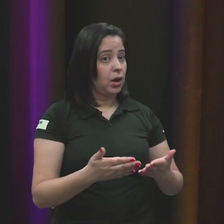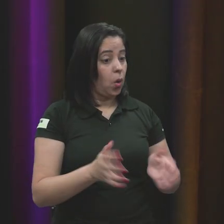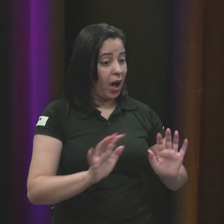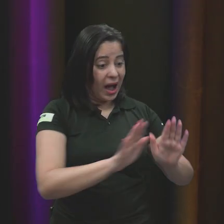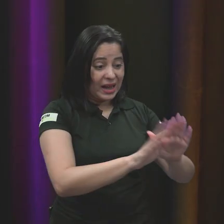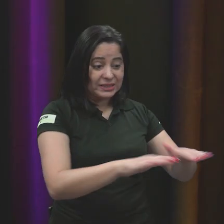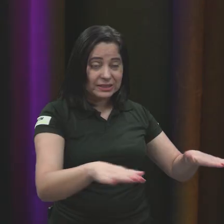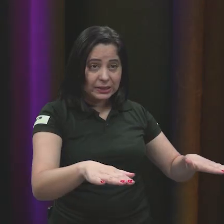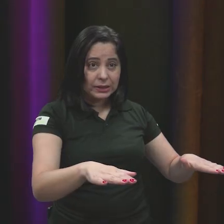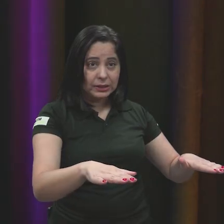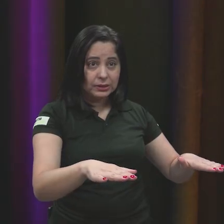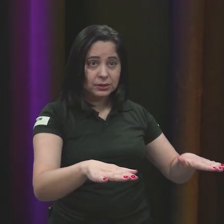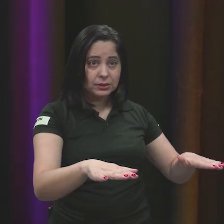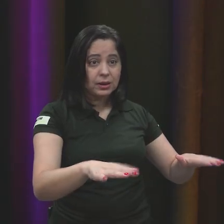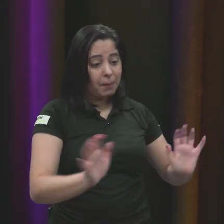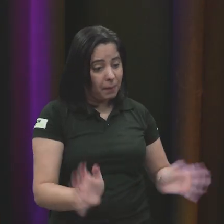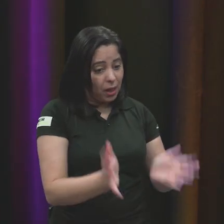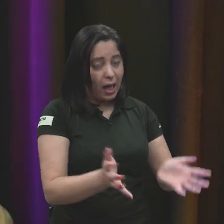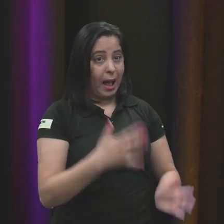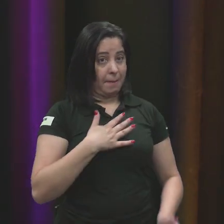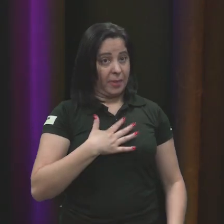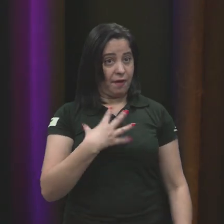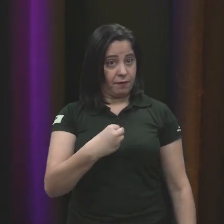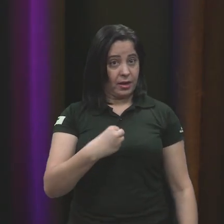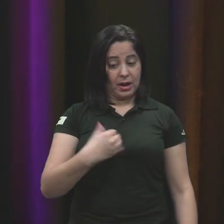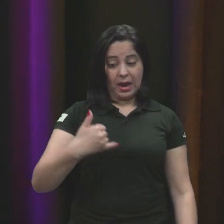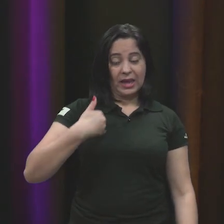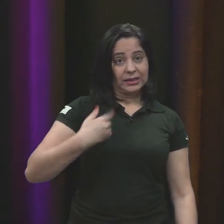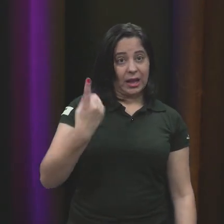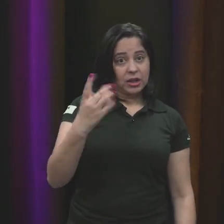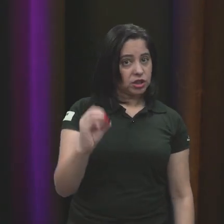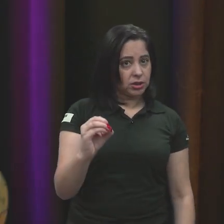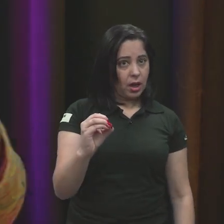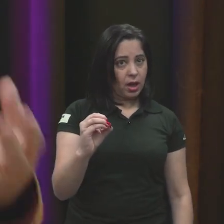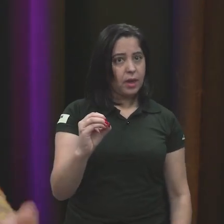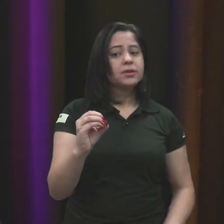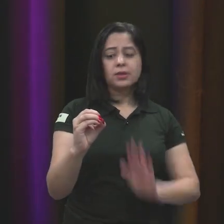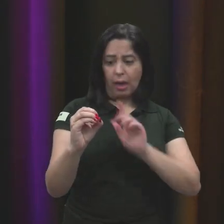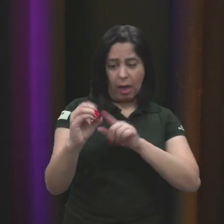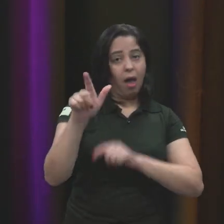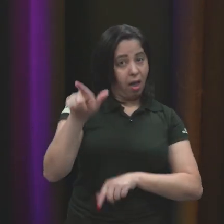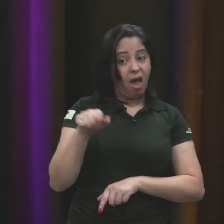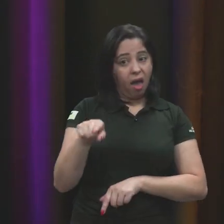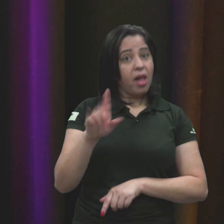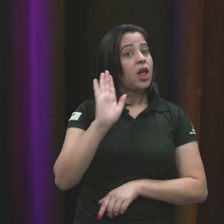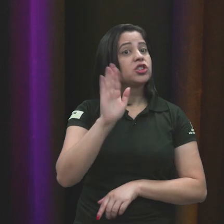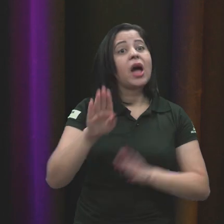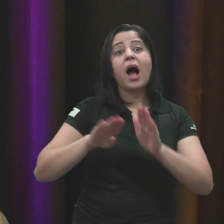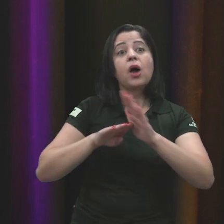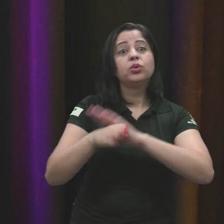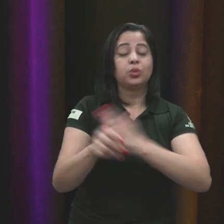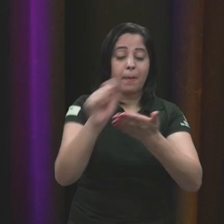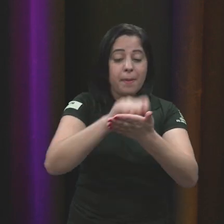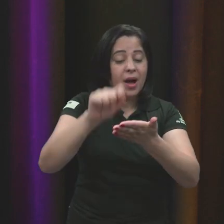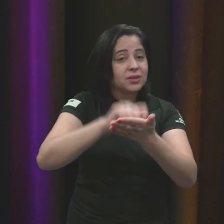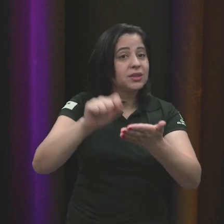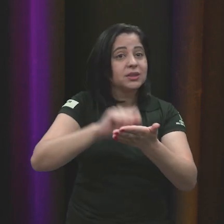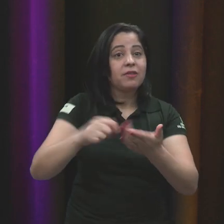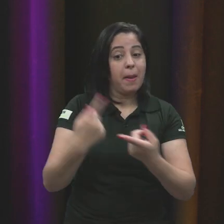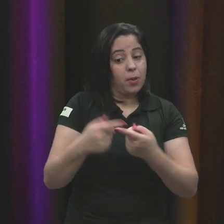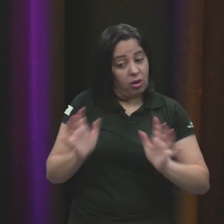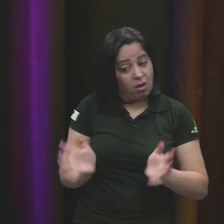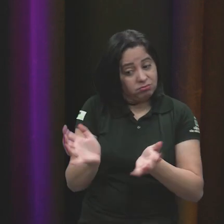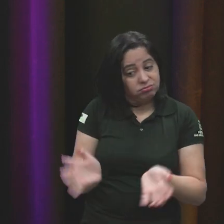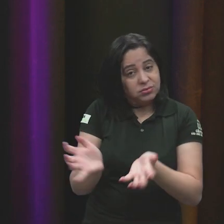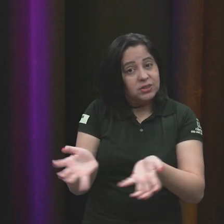as crianças, tenho uma filha de 10, então ela também já vai entrando, ela já criou história também, a gente criou junto, então tem muitas